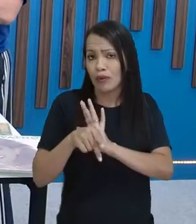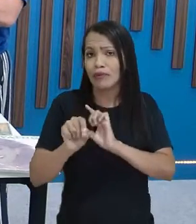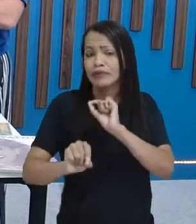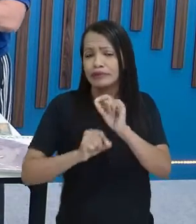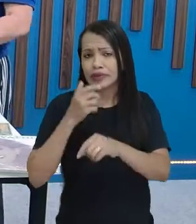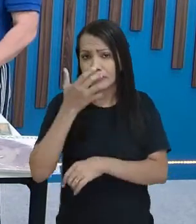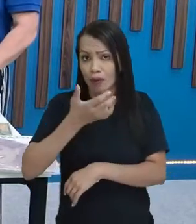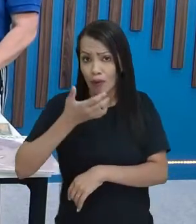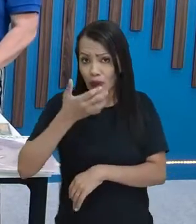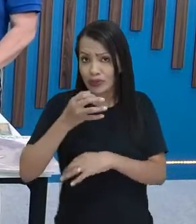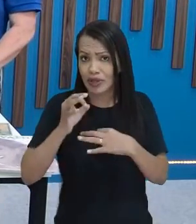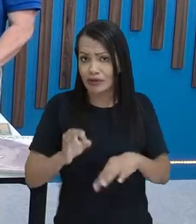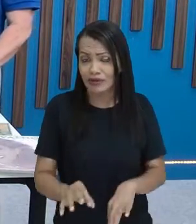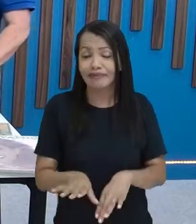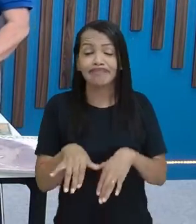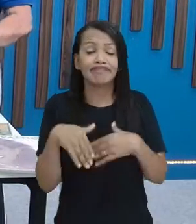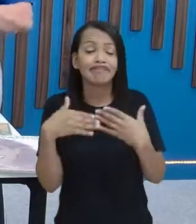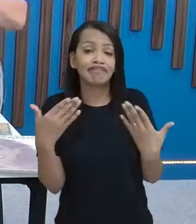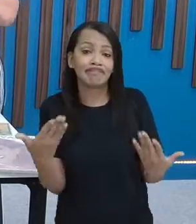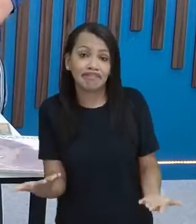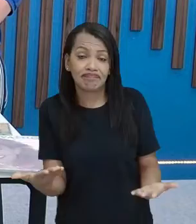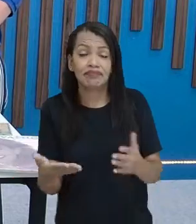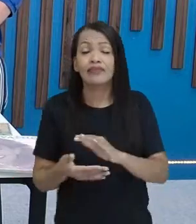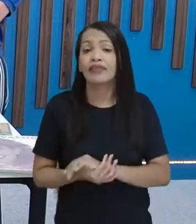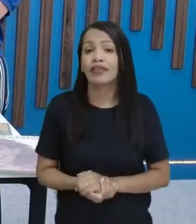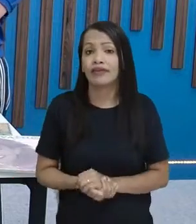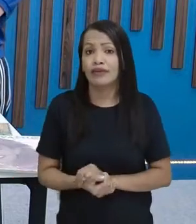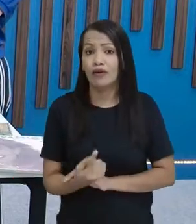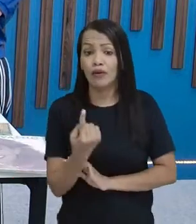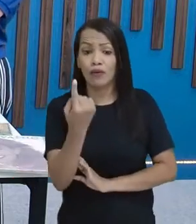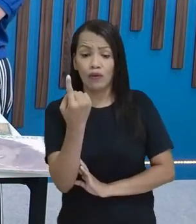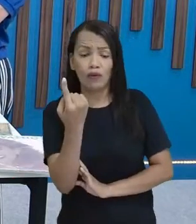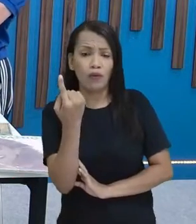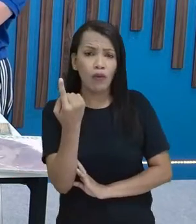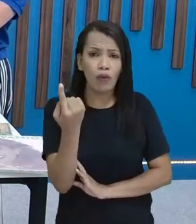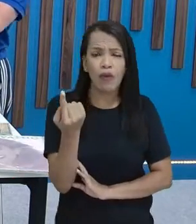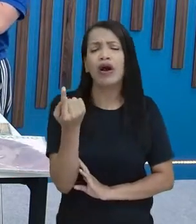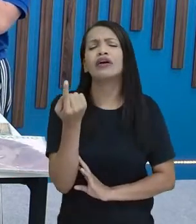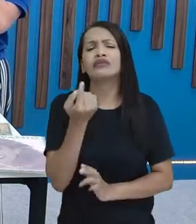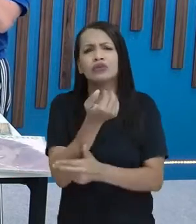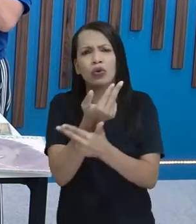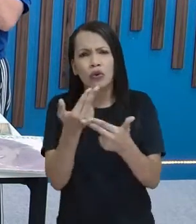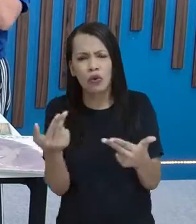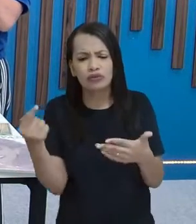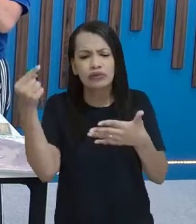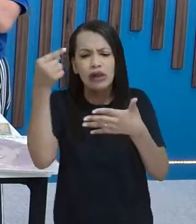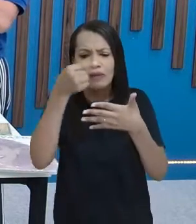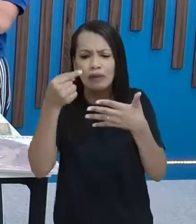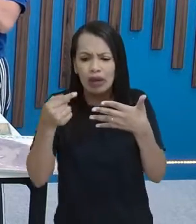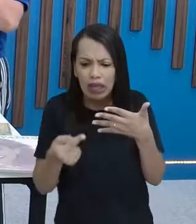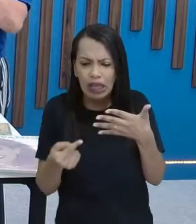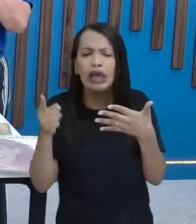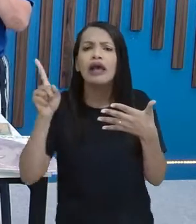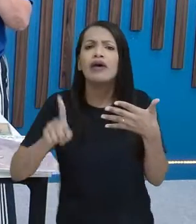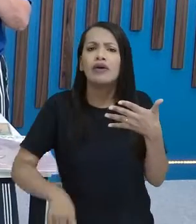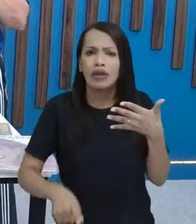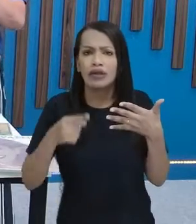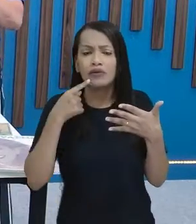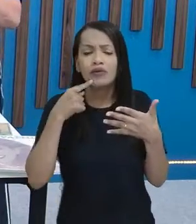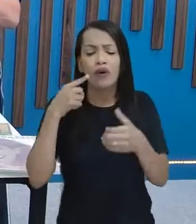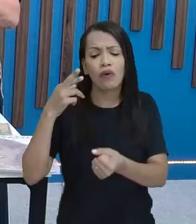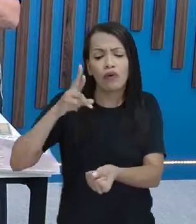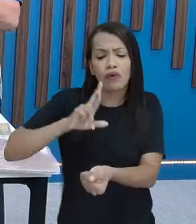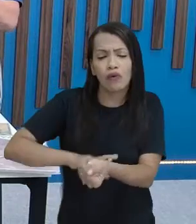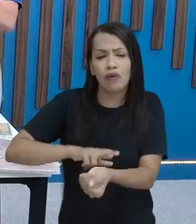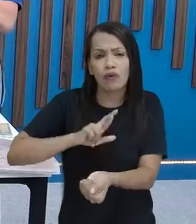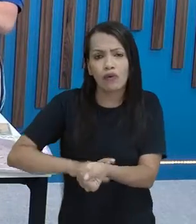de música. E aí, uma das características que é mais comum é definir pelo